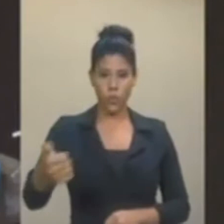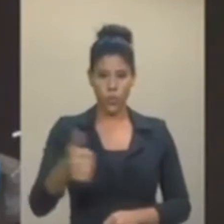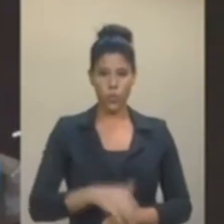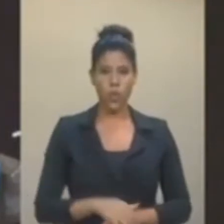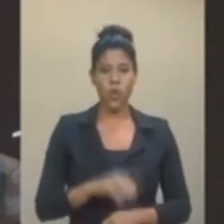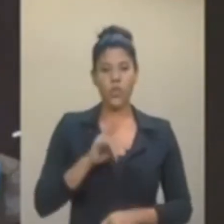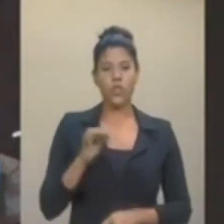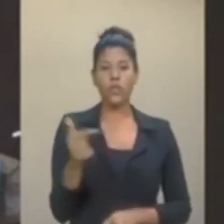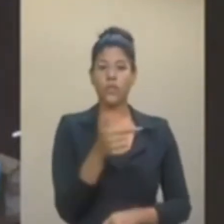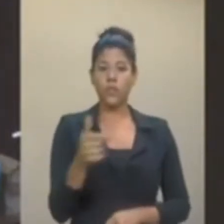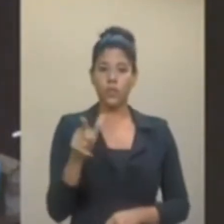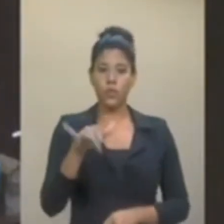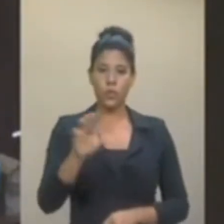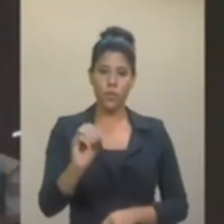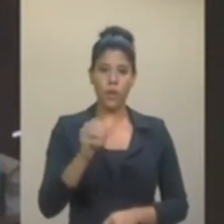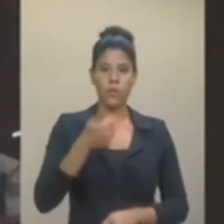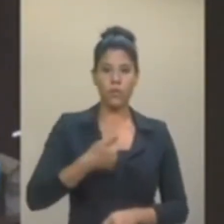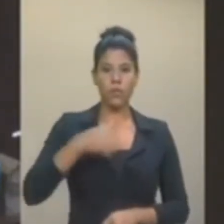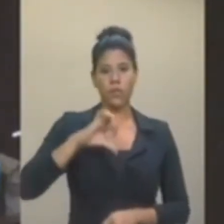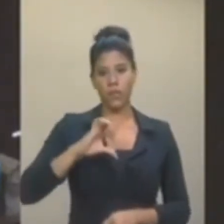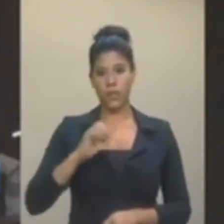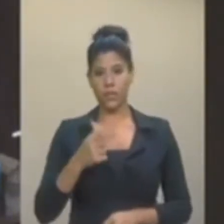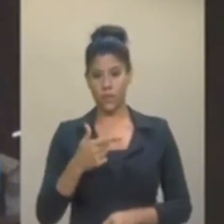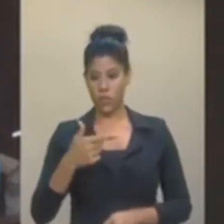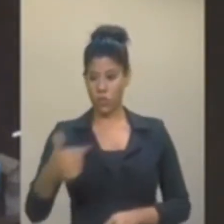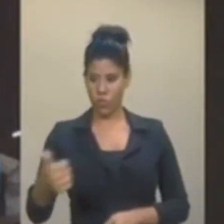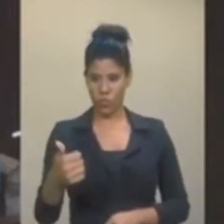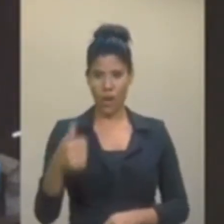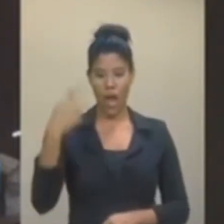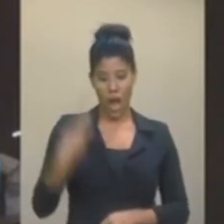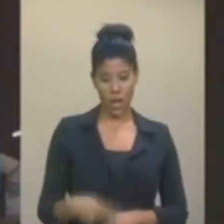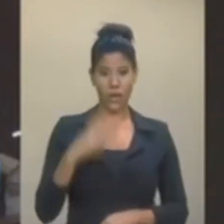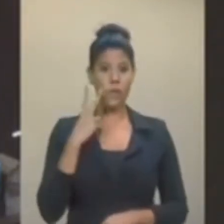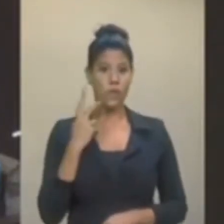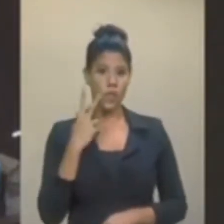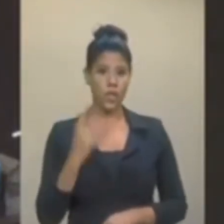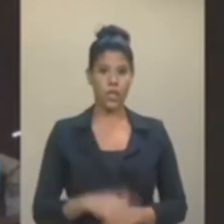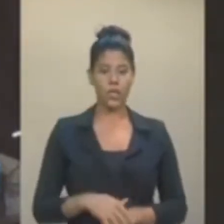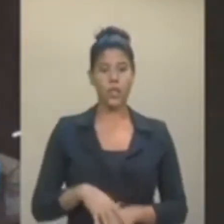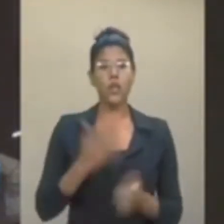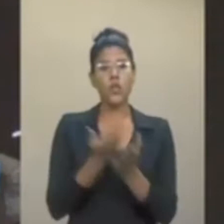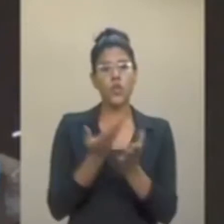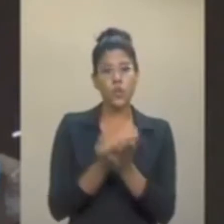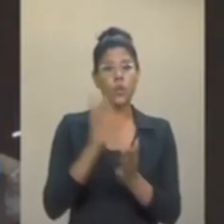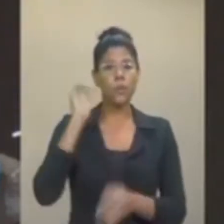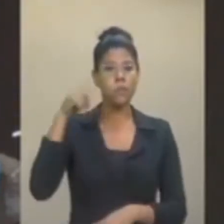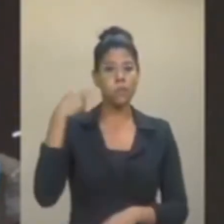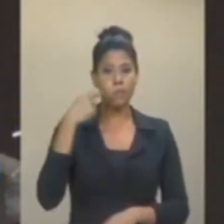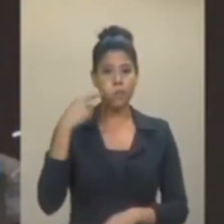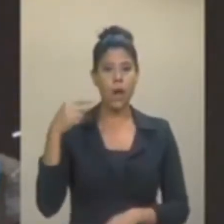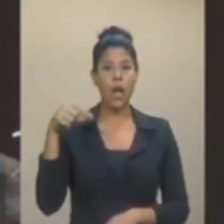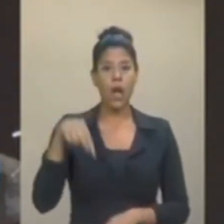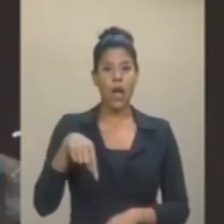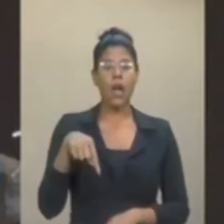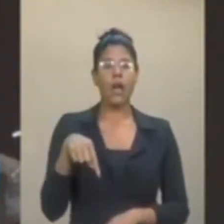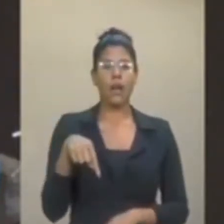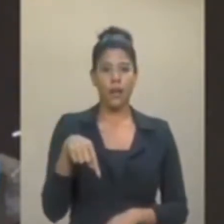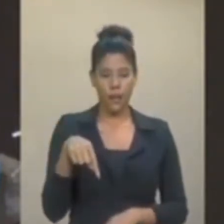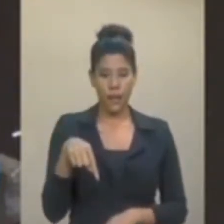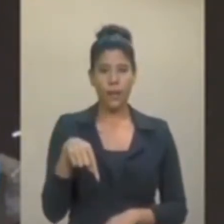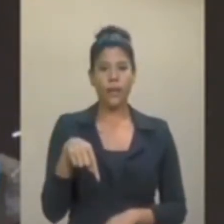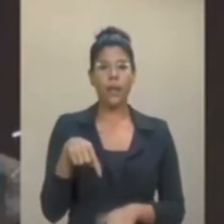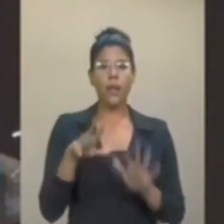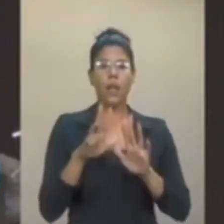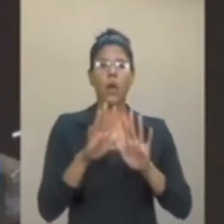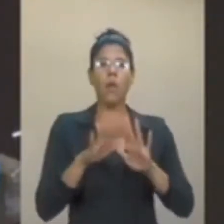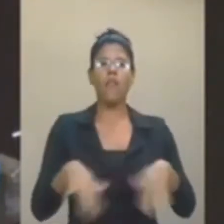maio de 1921. Fez Direito na Universidade do Ceará, ainda nos anos